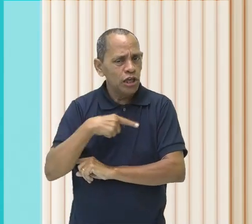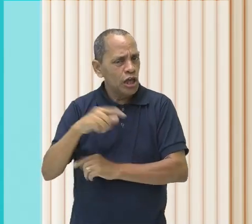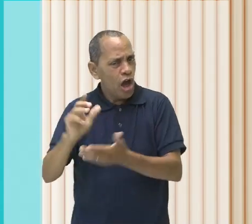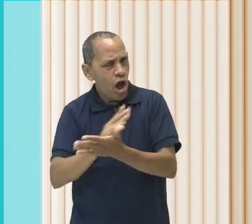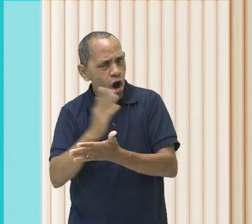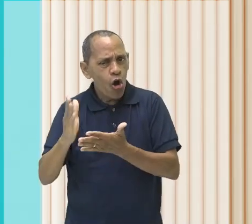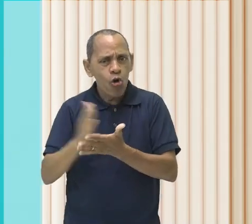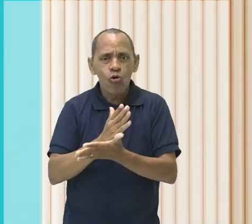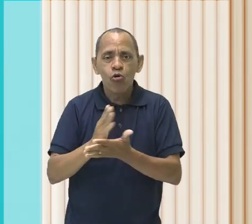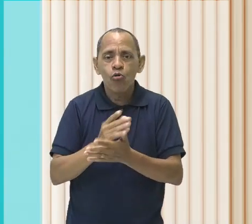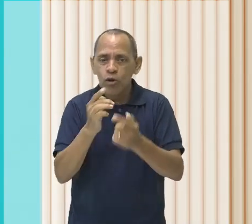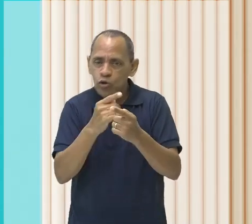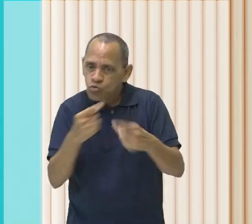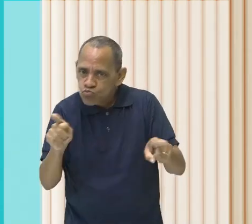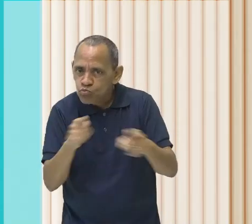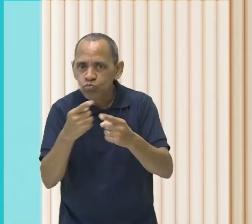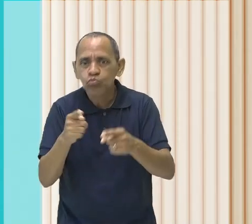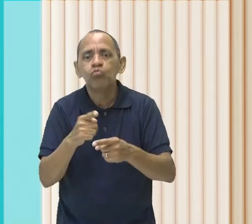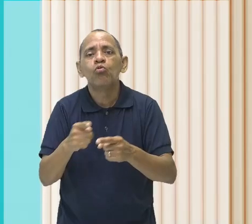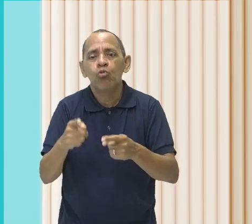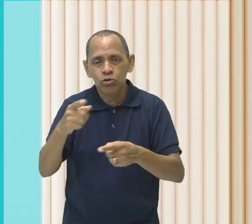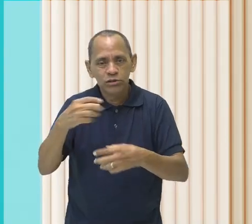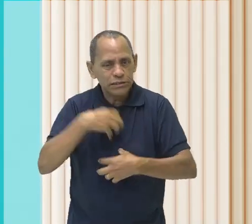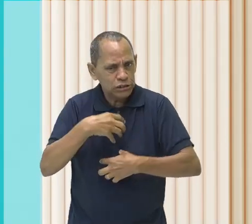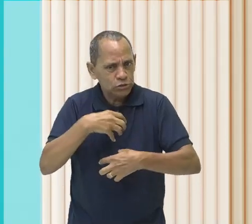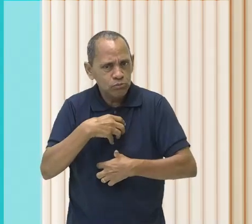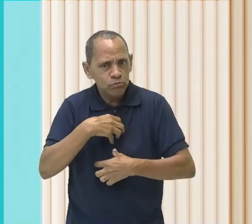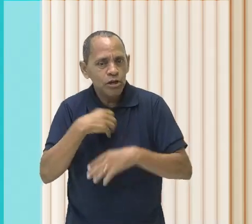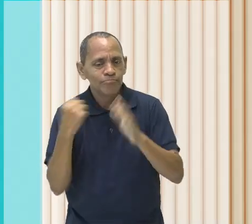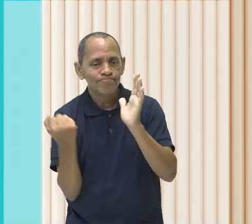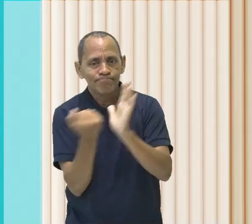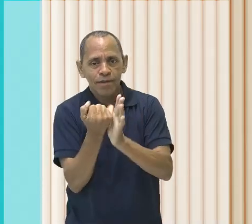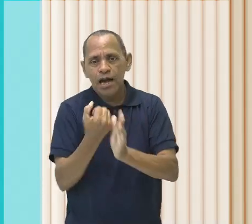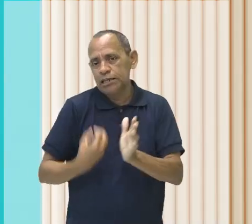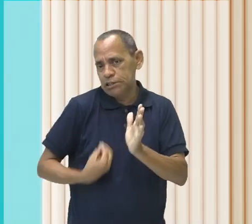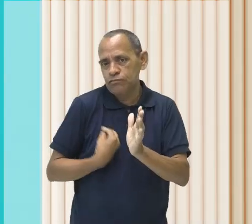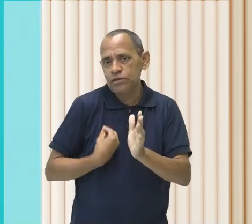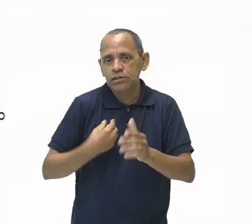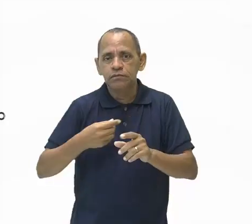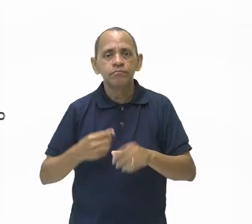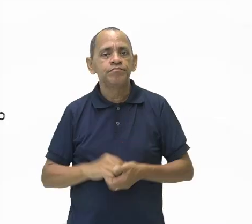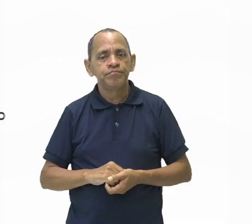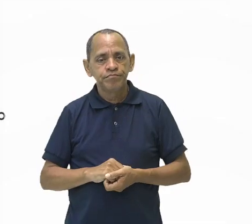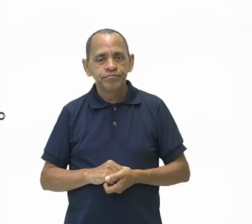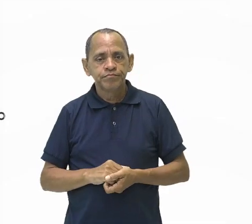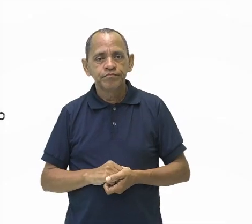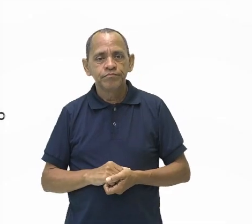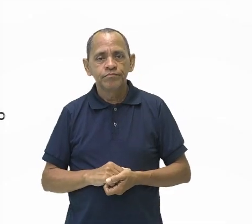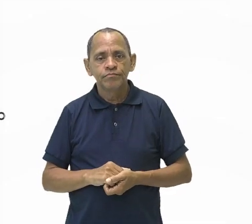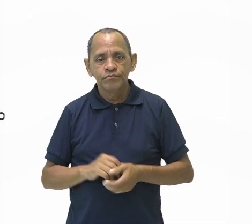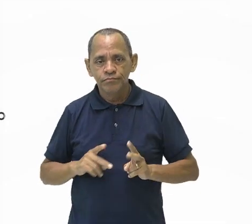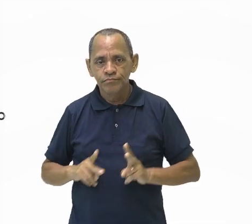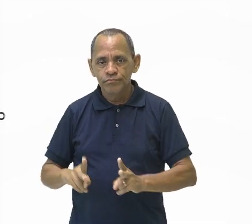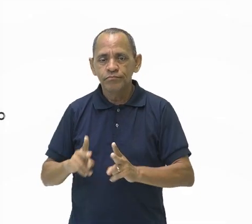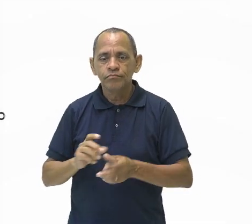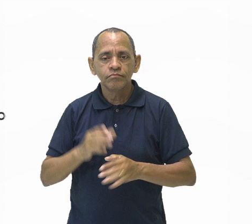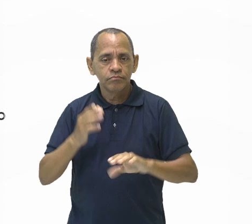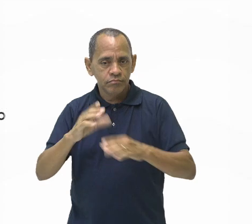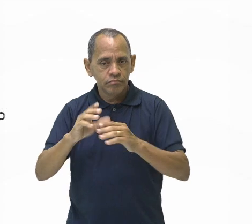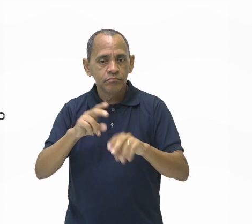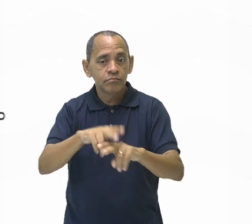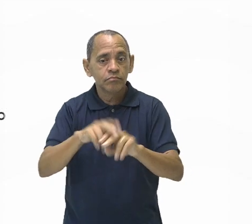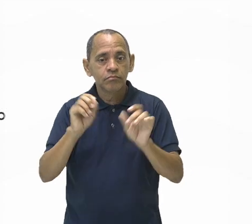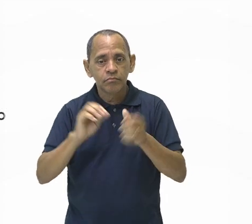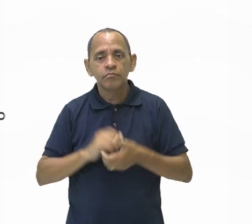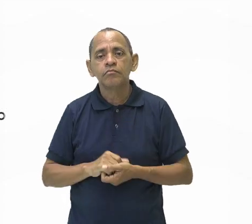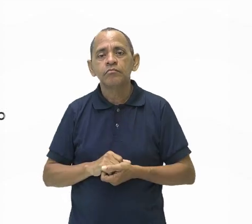Então, essa questão do sentimento é muito presente aí nas nossas canções. Continuando, a canção é, portanto, um gênero